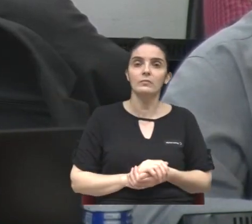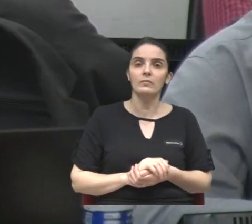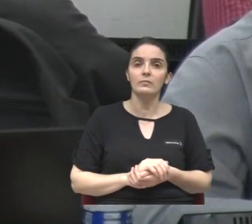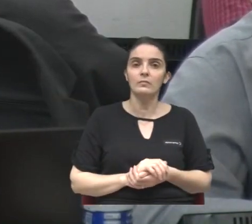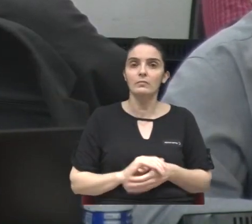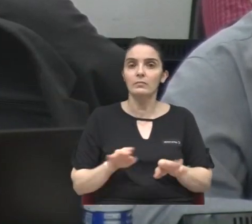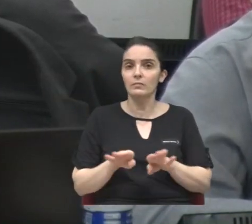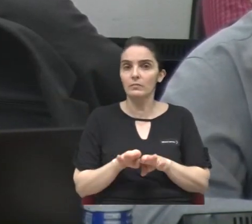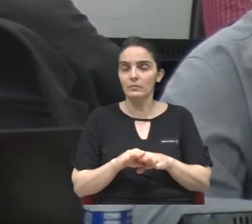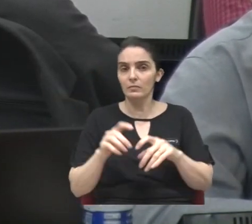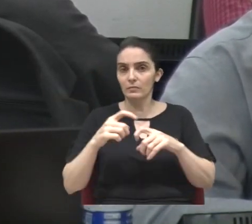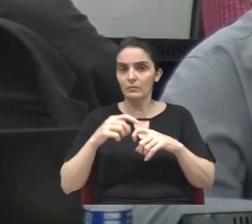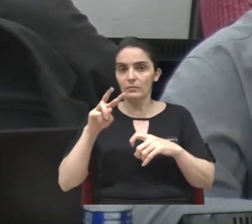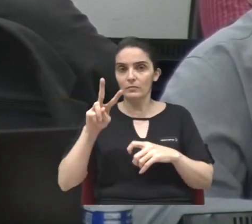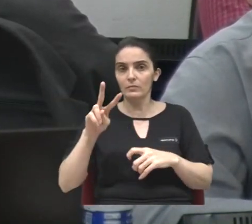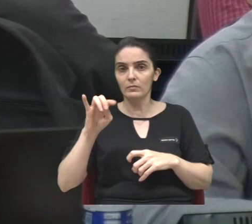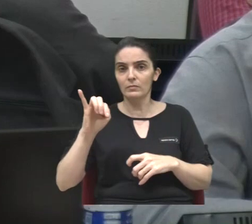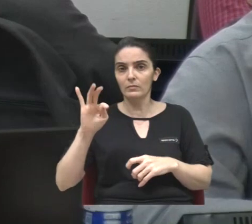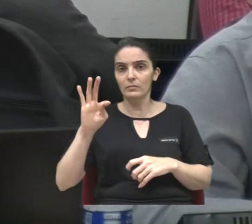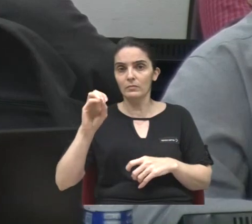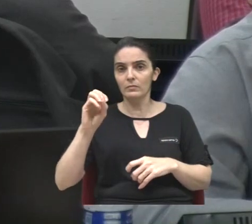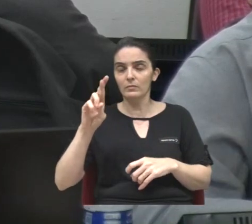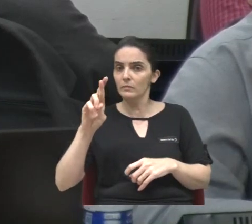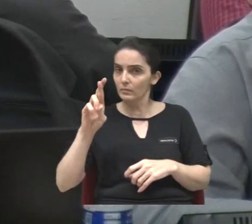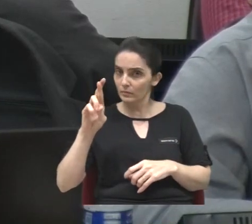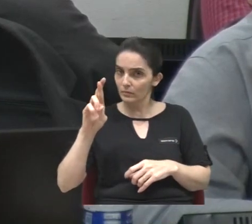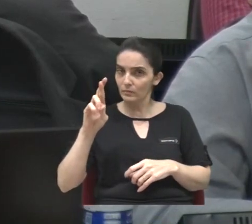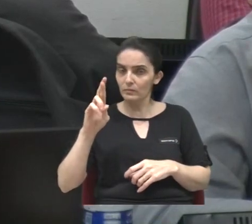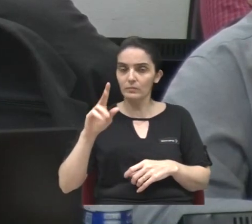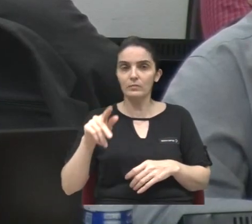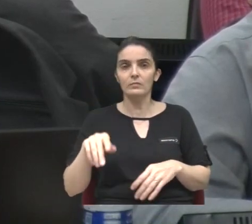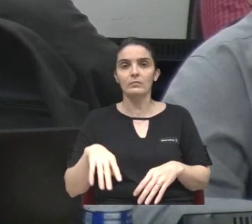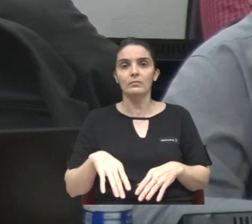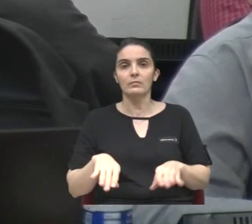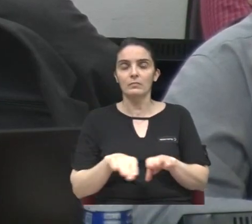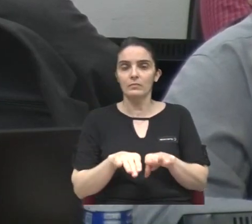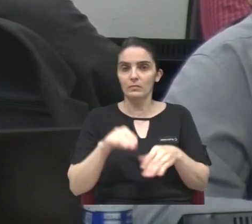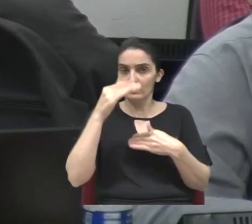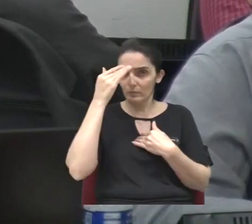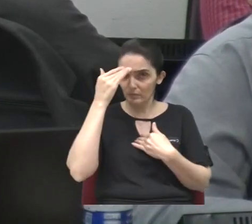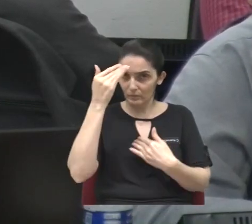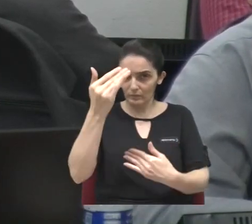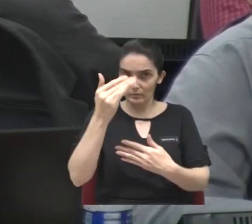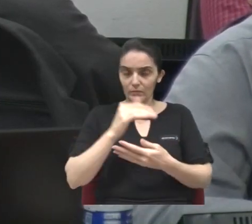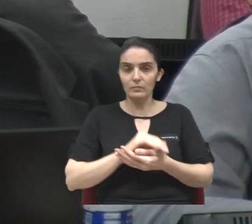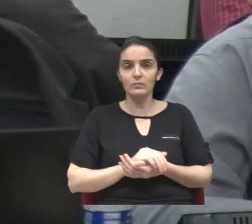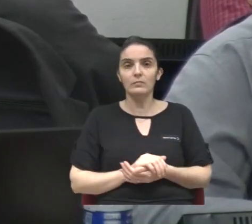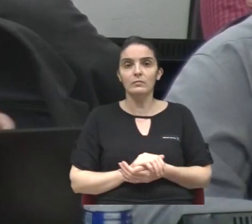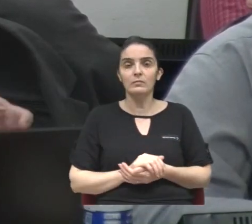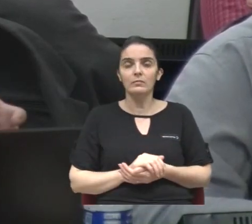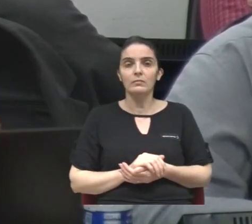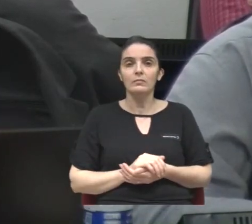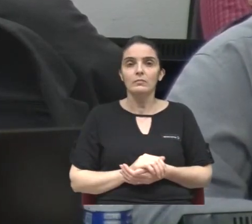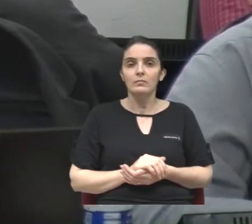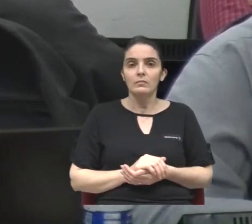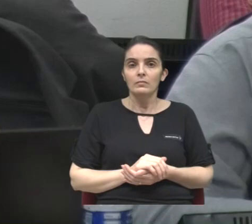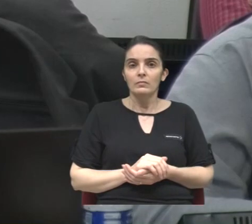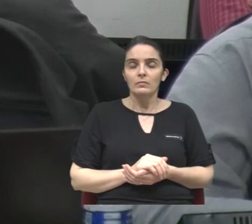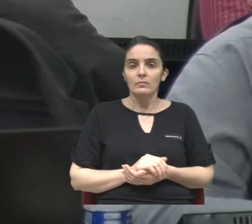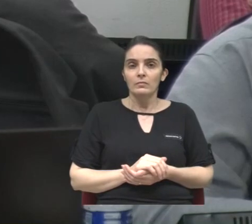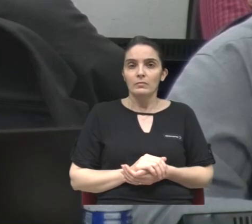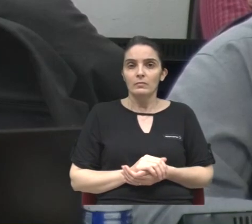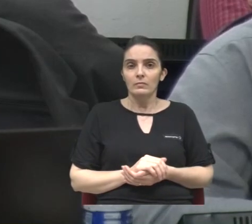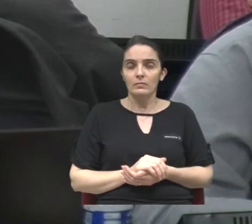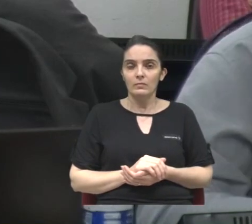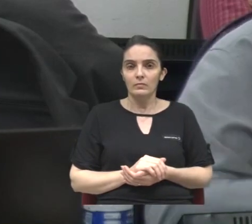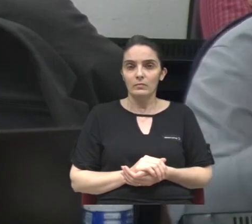aqui eu quero já estender meus agradecimentos a ele, o trato que ele teve com aquelas